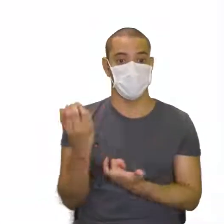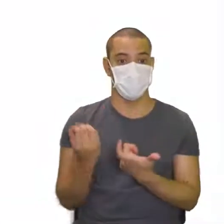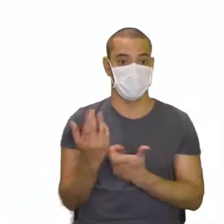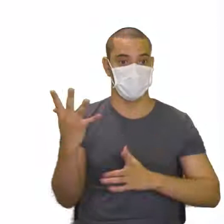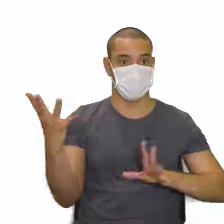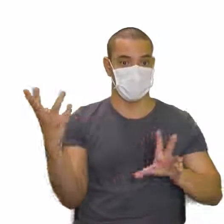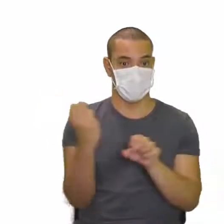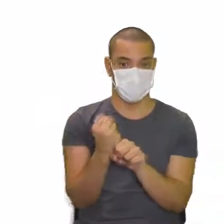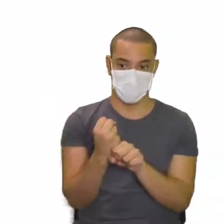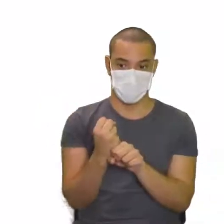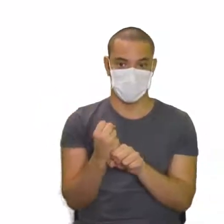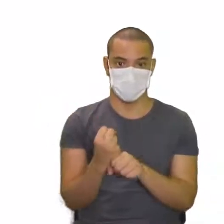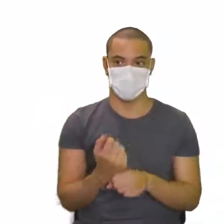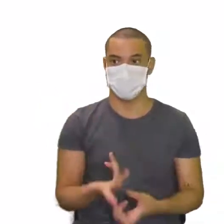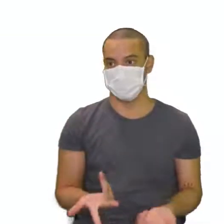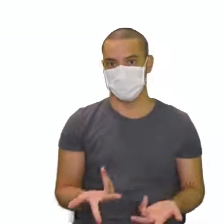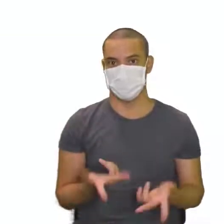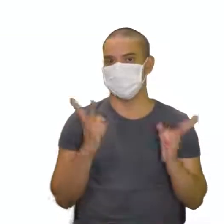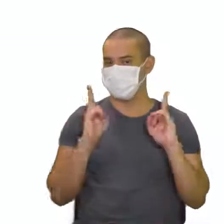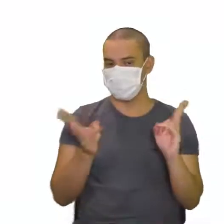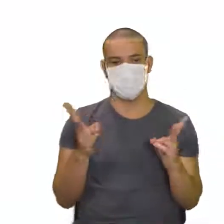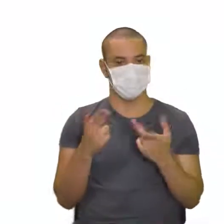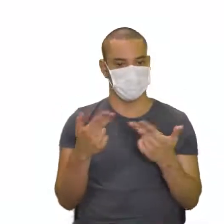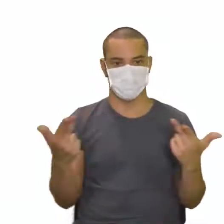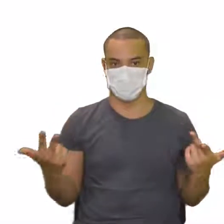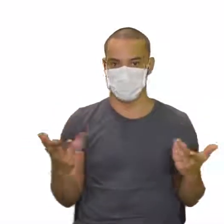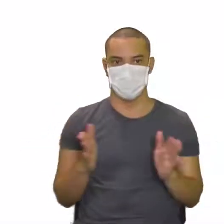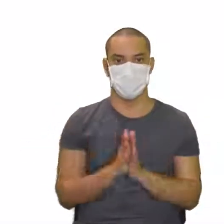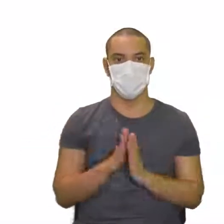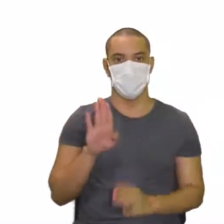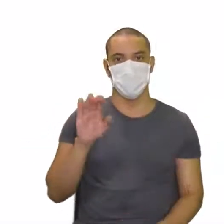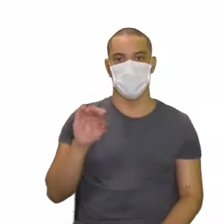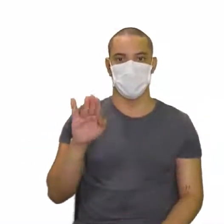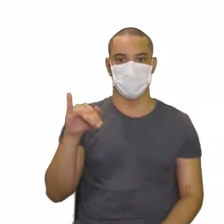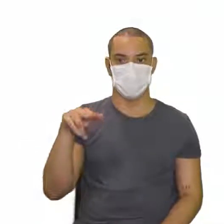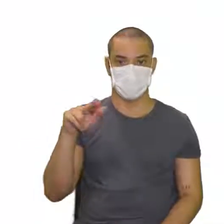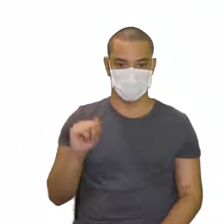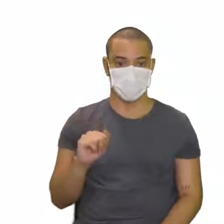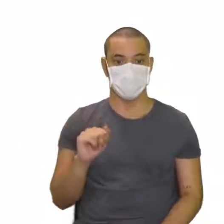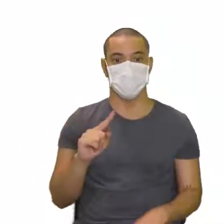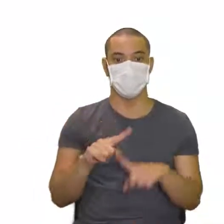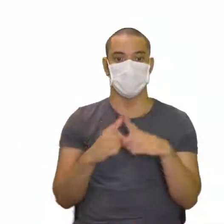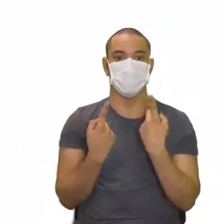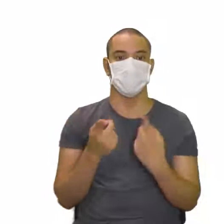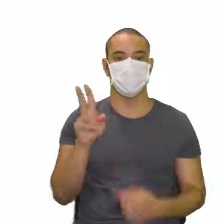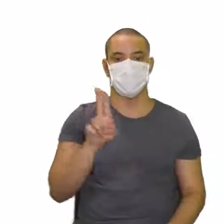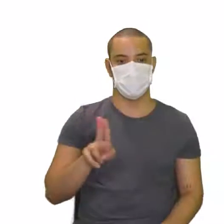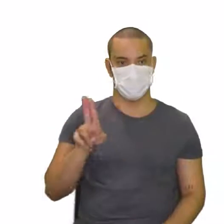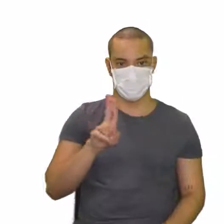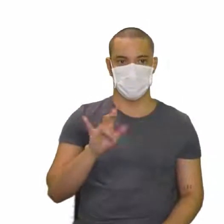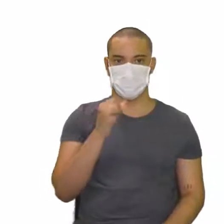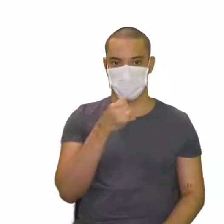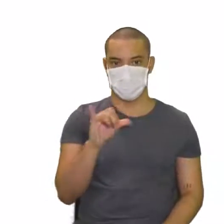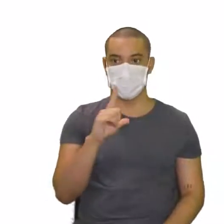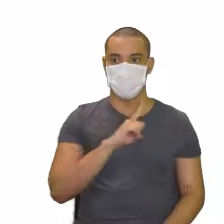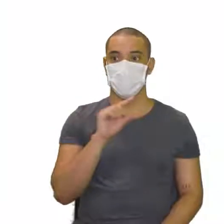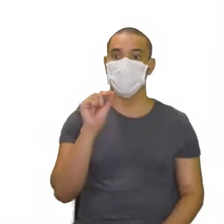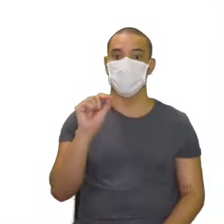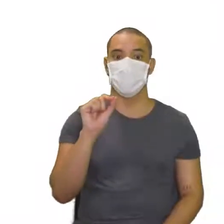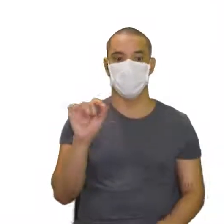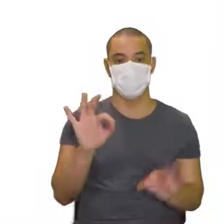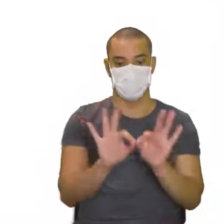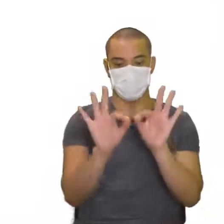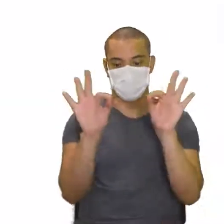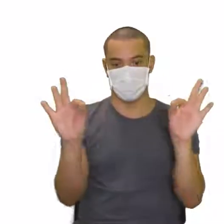o campo lá na solenoide? É a mesma coisa da bobina chata, só que em vez de usar o raio, a gente utiliza o quê? O